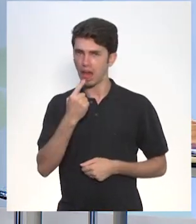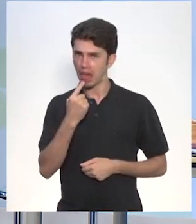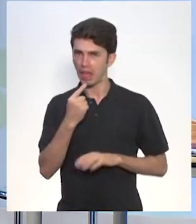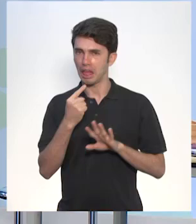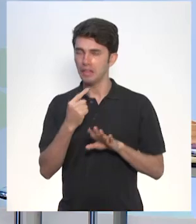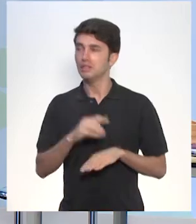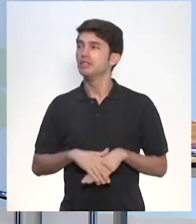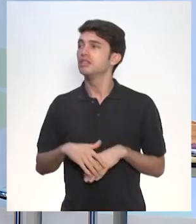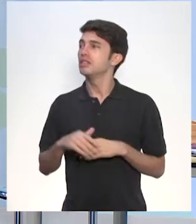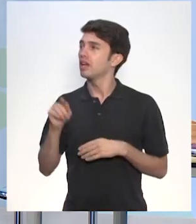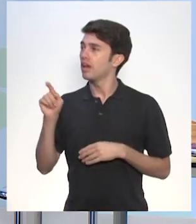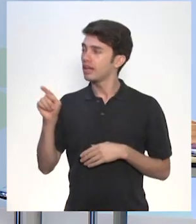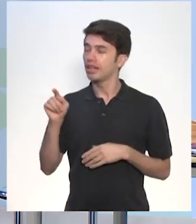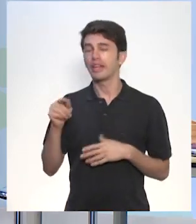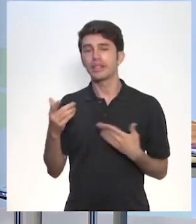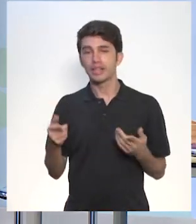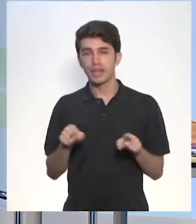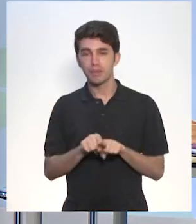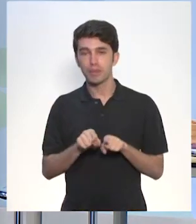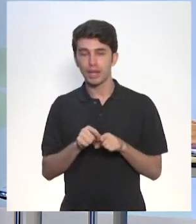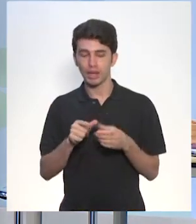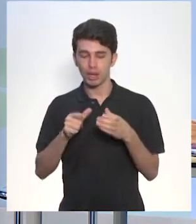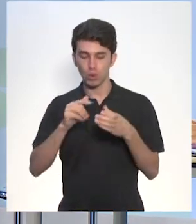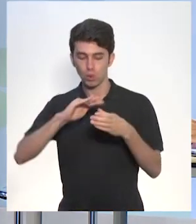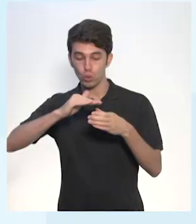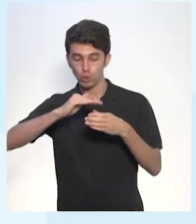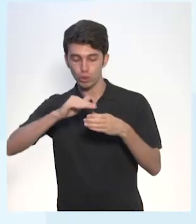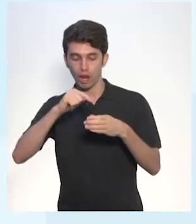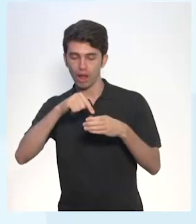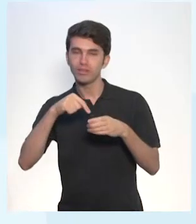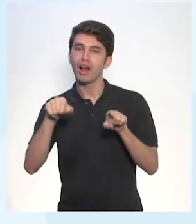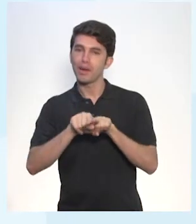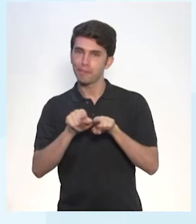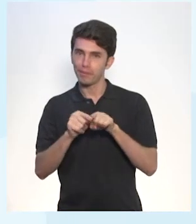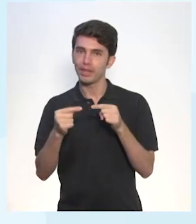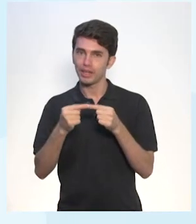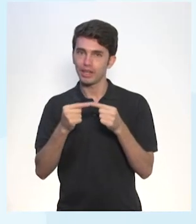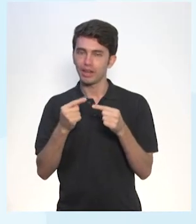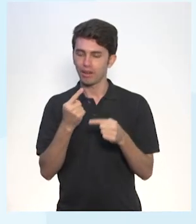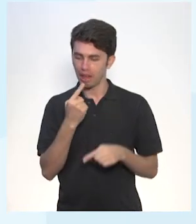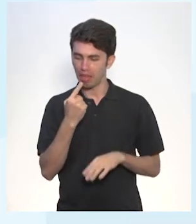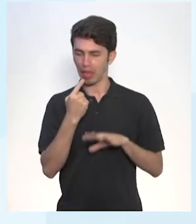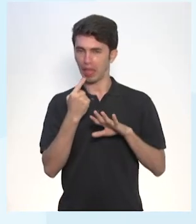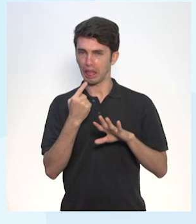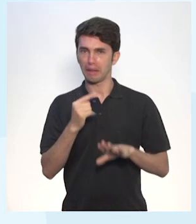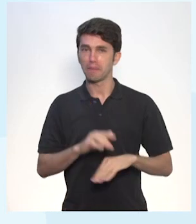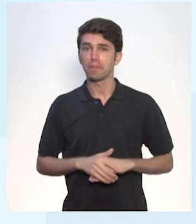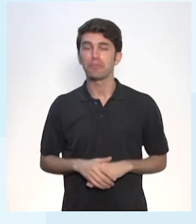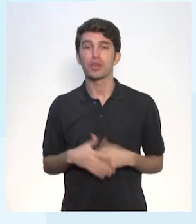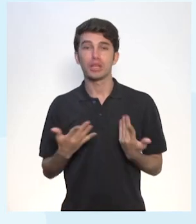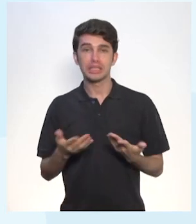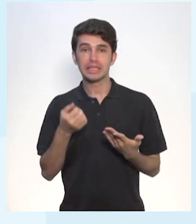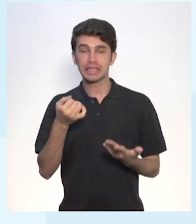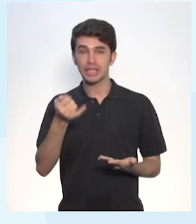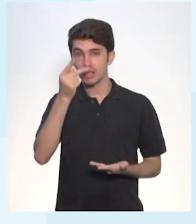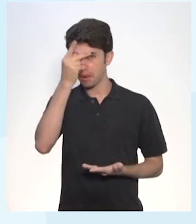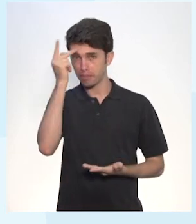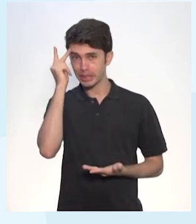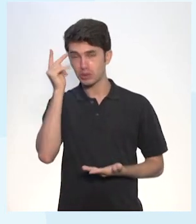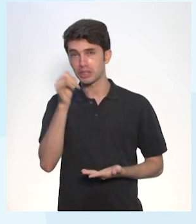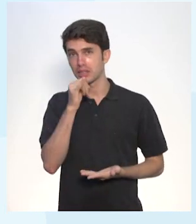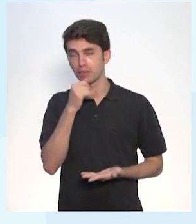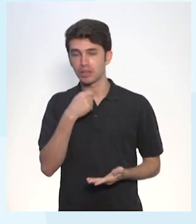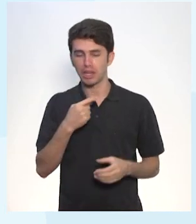uma das partes do dado envolve o nojo. Se o sujeito que está jogando tem nojo